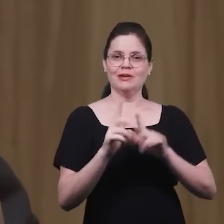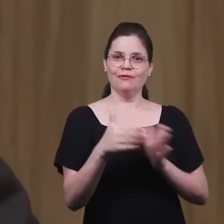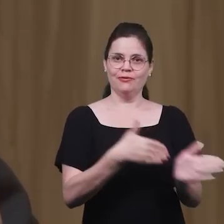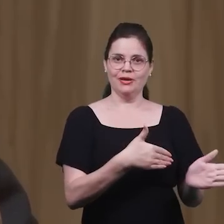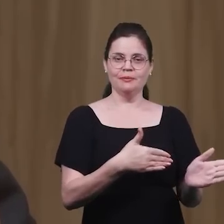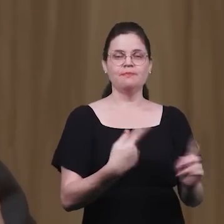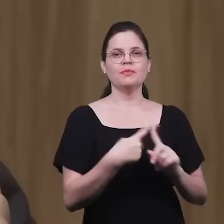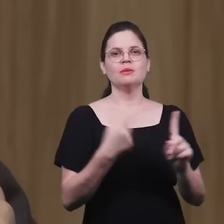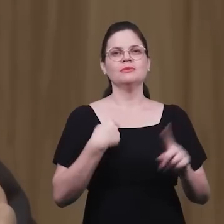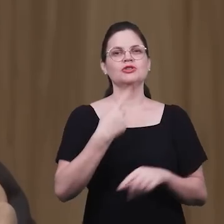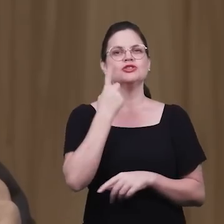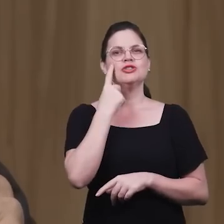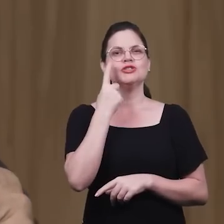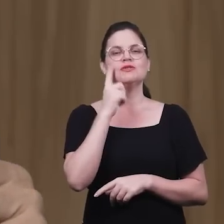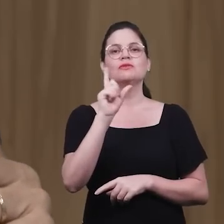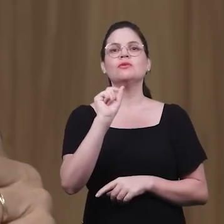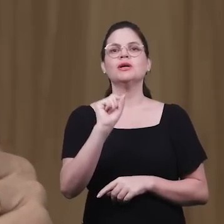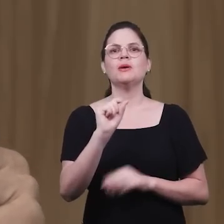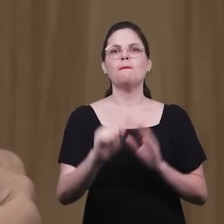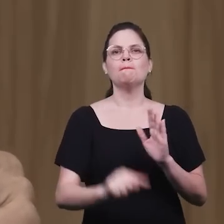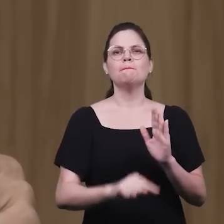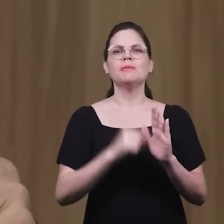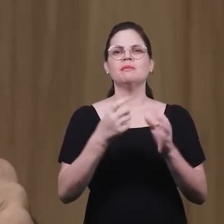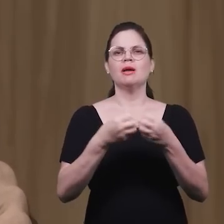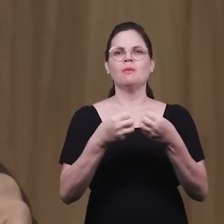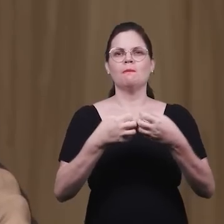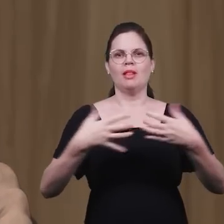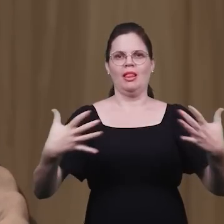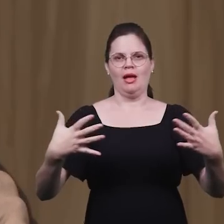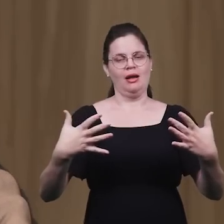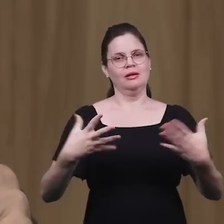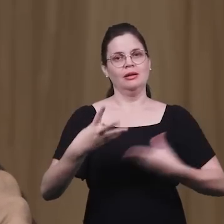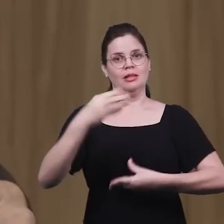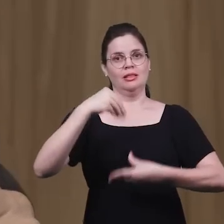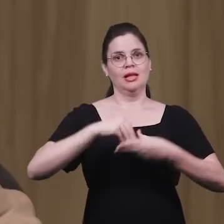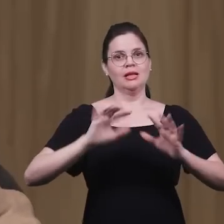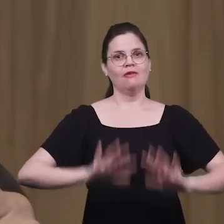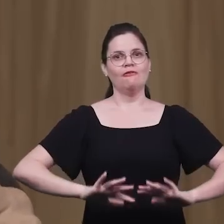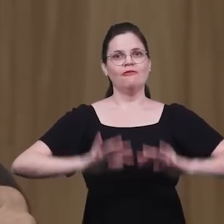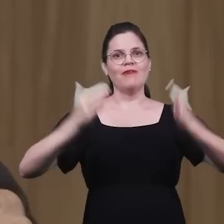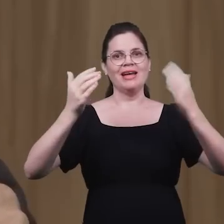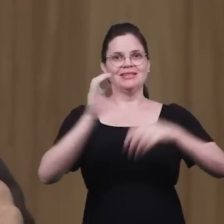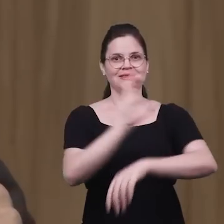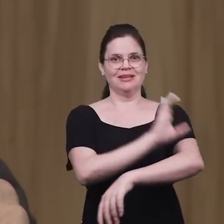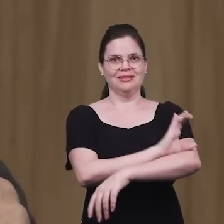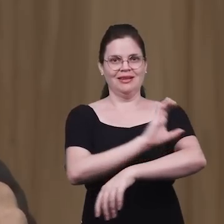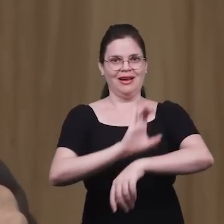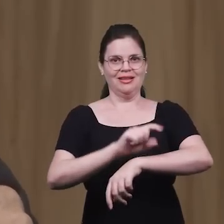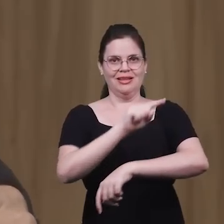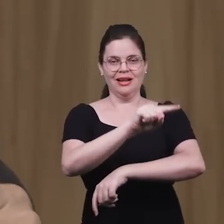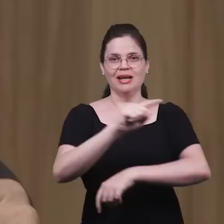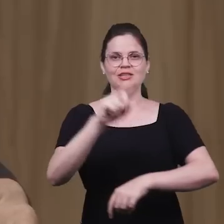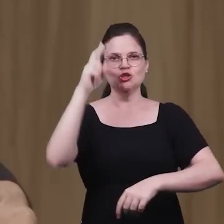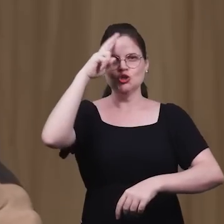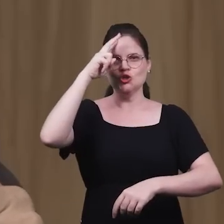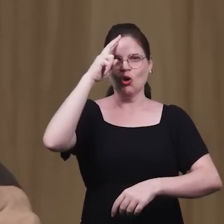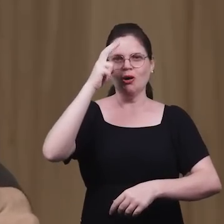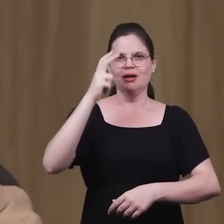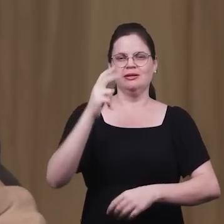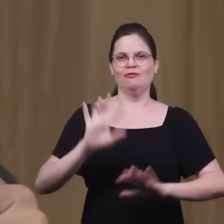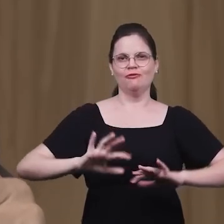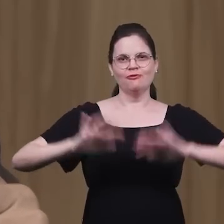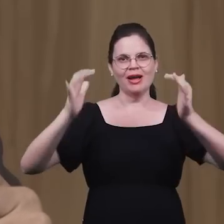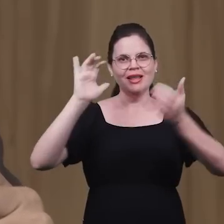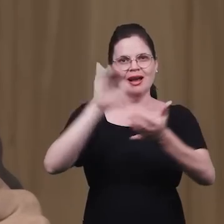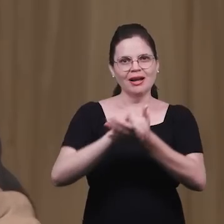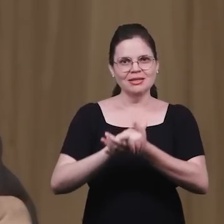quando nós olhamos, por exemplo, lá nas bodas de Caná, que foi o primeiro milagre que o Senhor Jesus operou, nós não temos ali só a história de um casamento, era